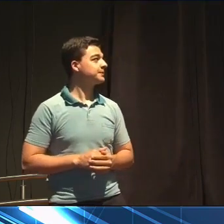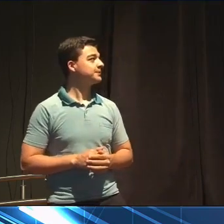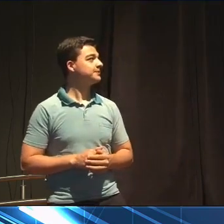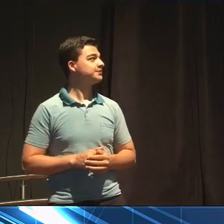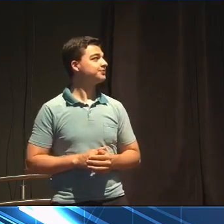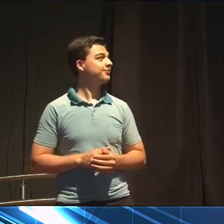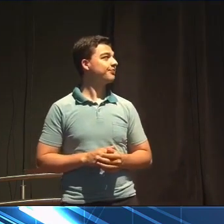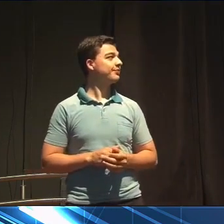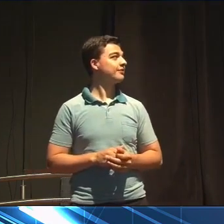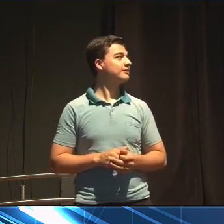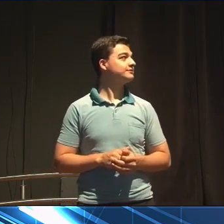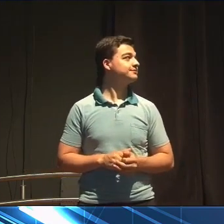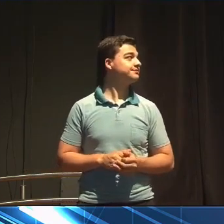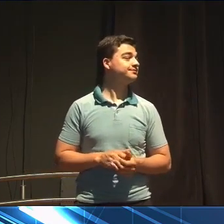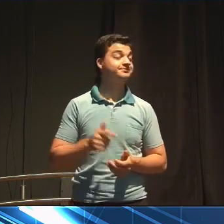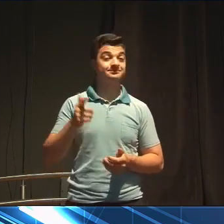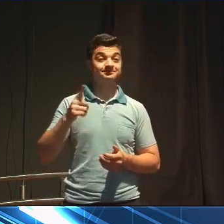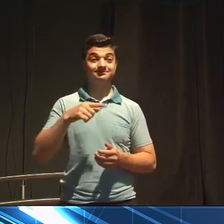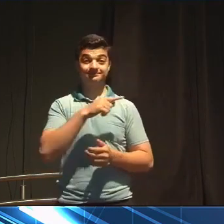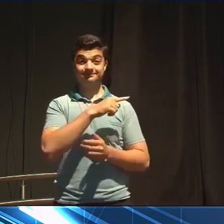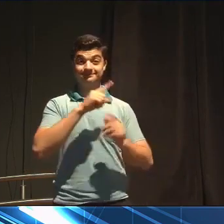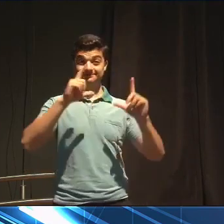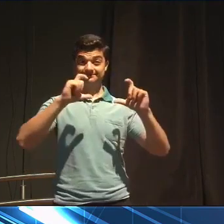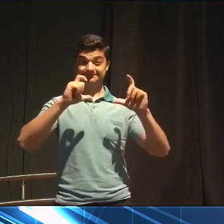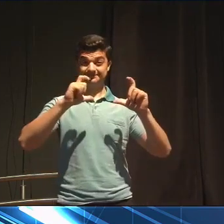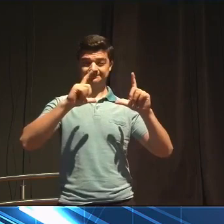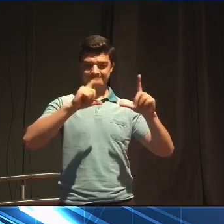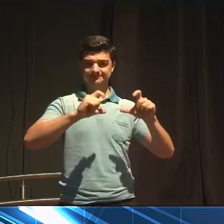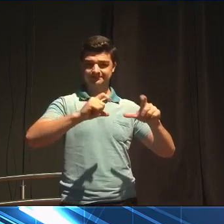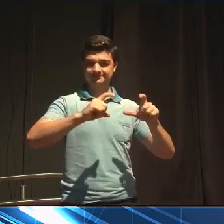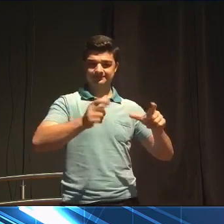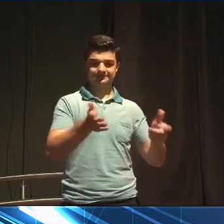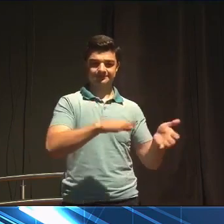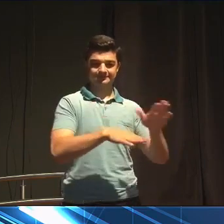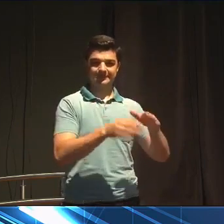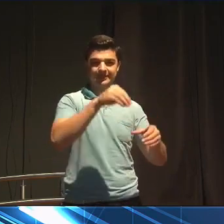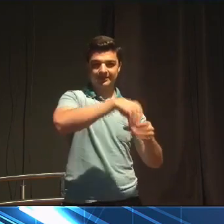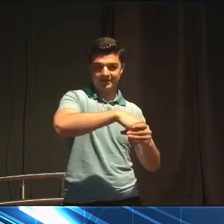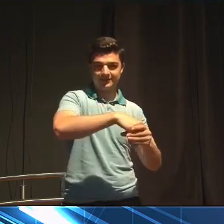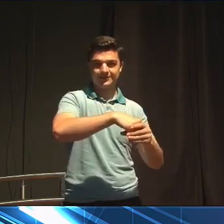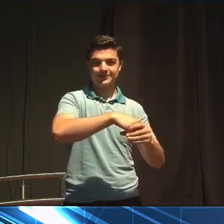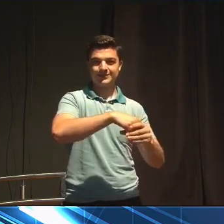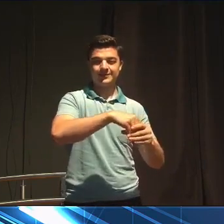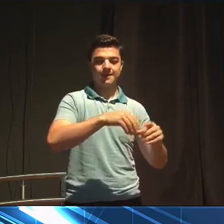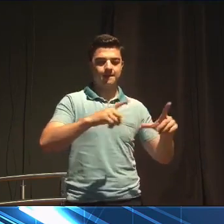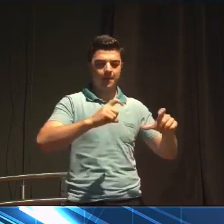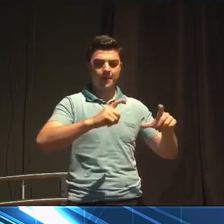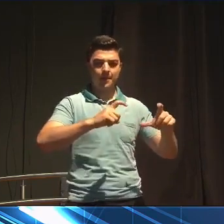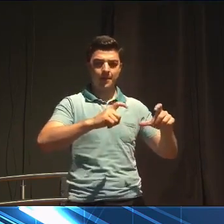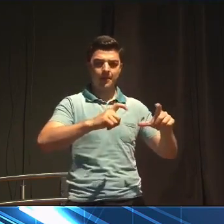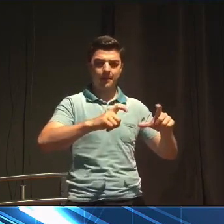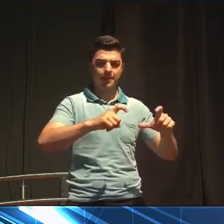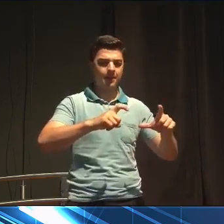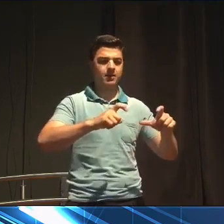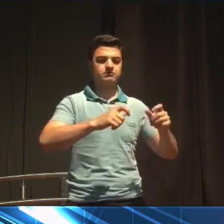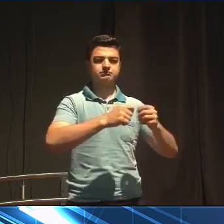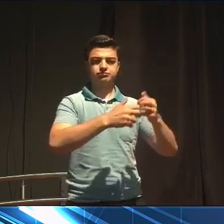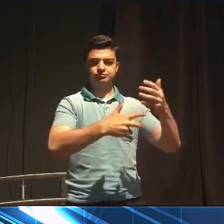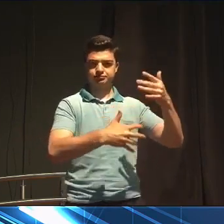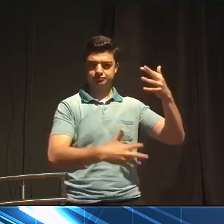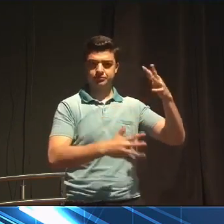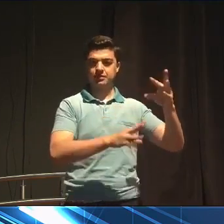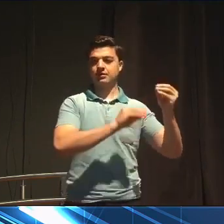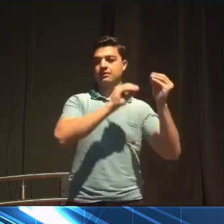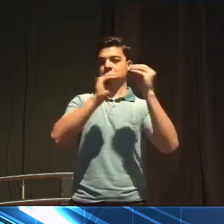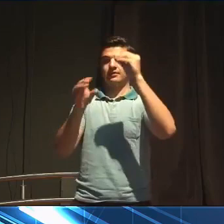produtos colocados nas caixas de distribuição e puderam treinar os robôs, porque tem um robô que faz essa inspeção antes da caixa ser fechada para ter certeza que